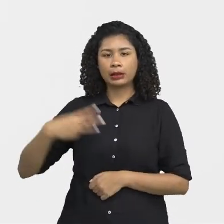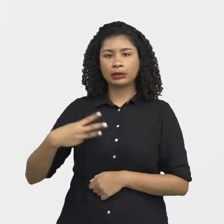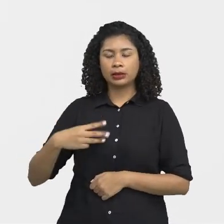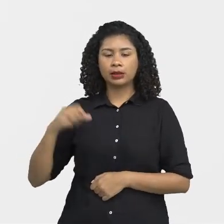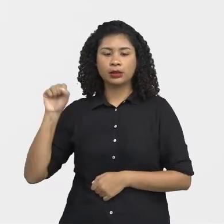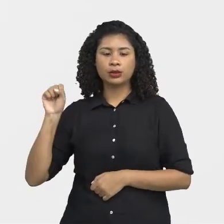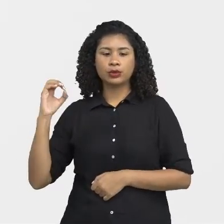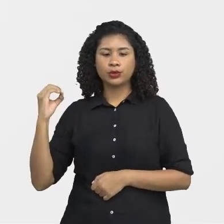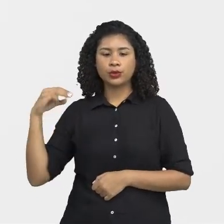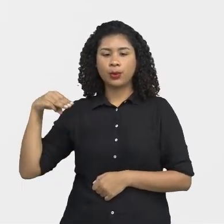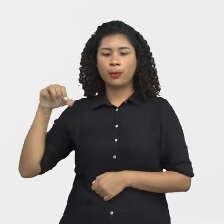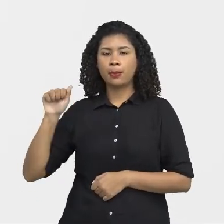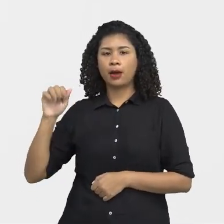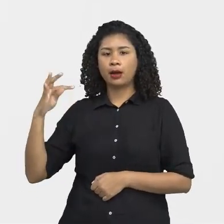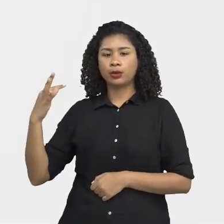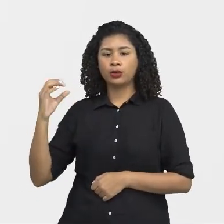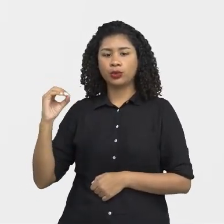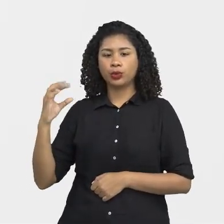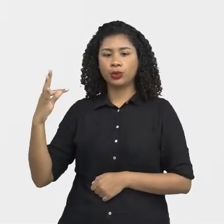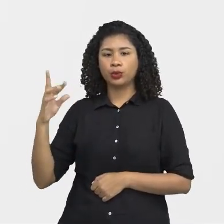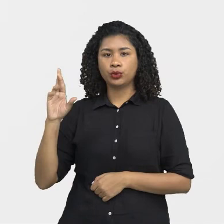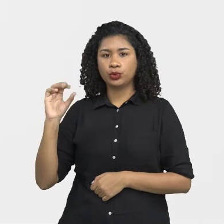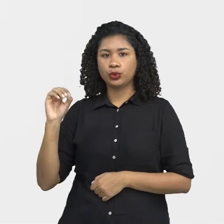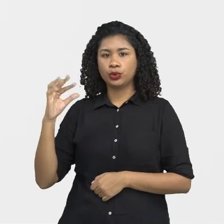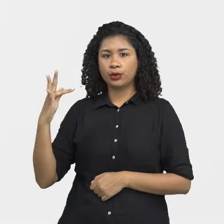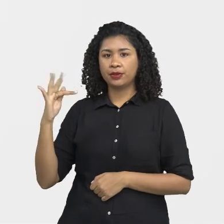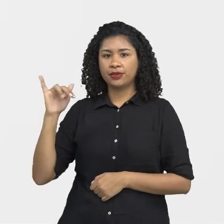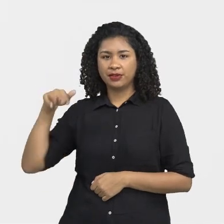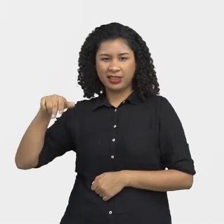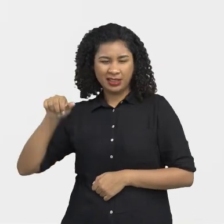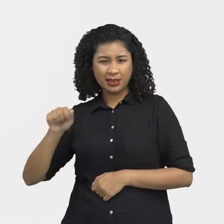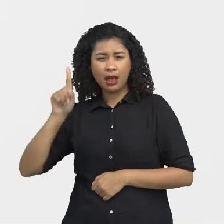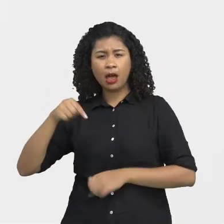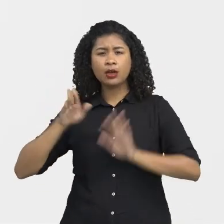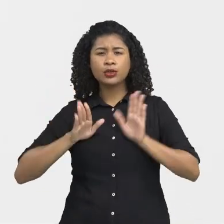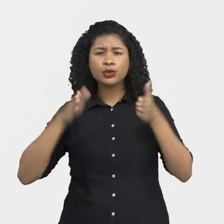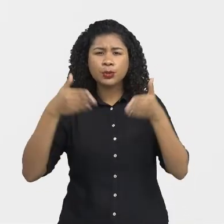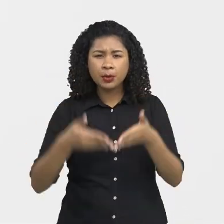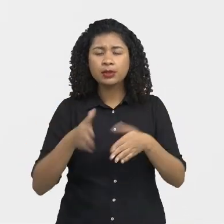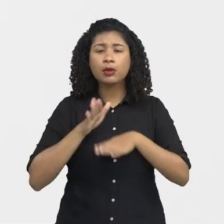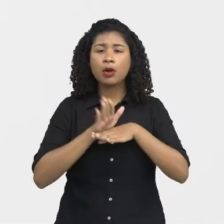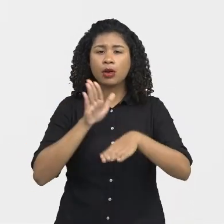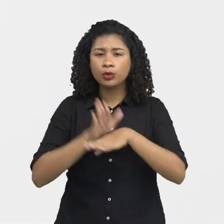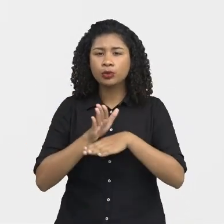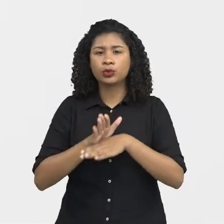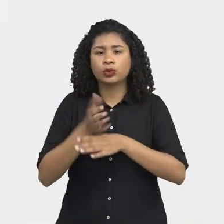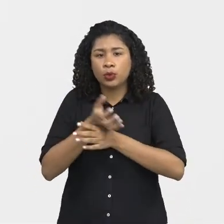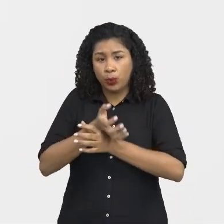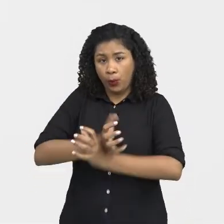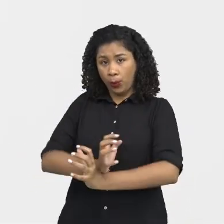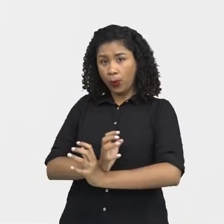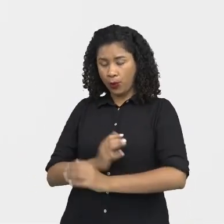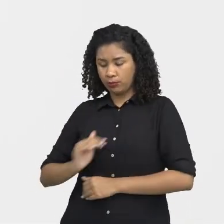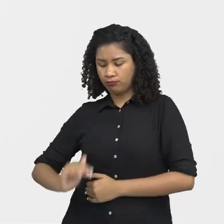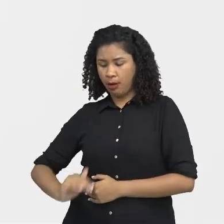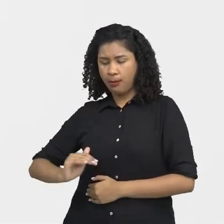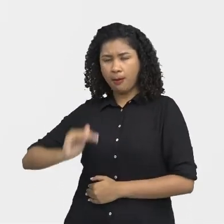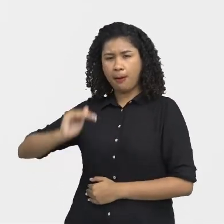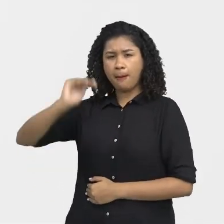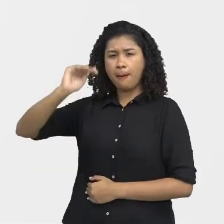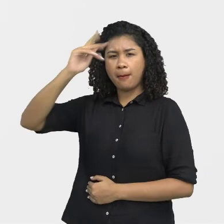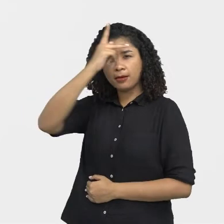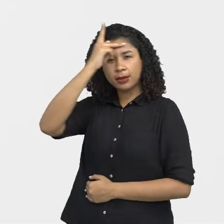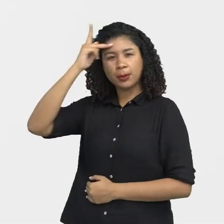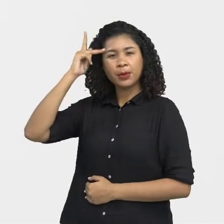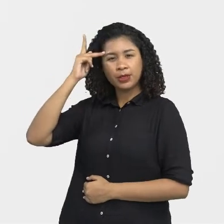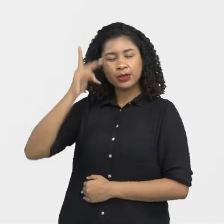somatotrofina é aquele hormônio do crescimento que está relacionado ali com o crescimento ósseo. Então, ele é produzido